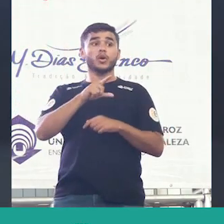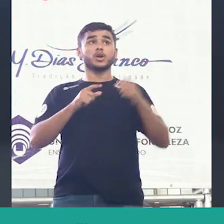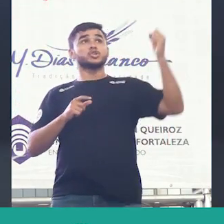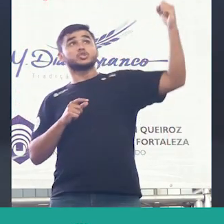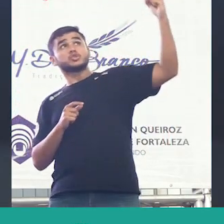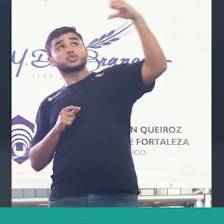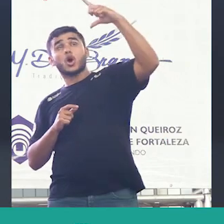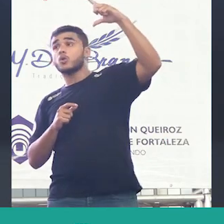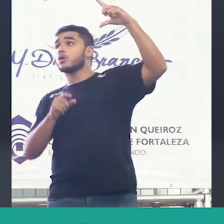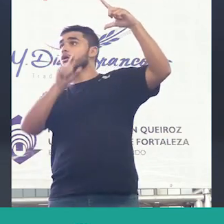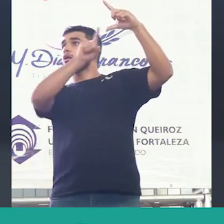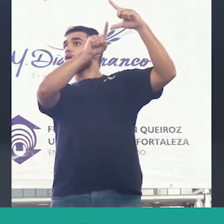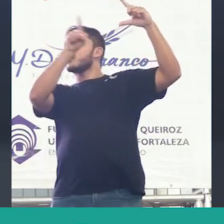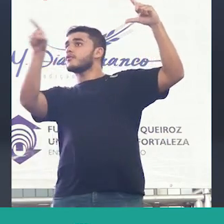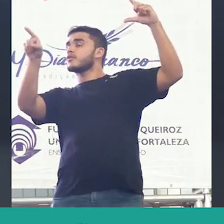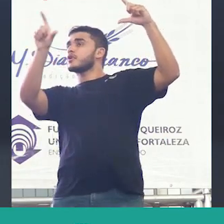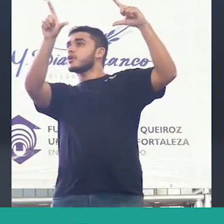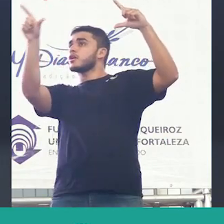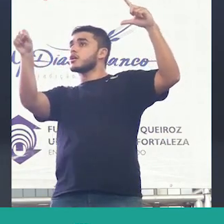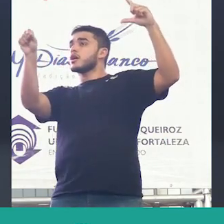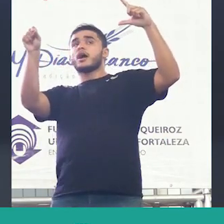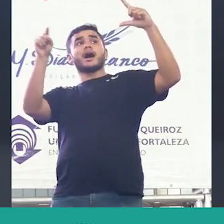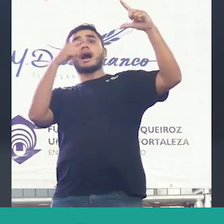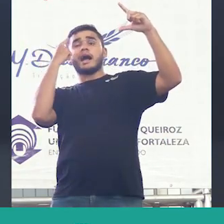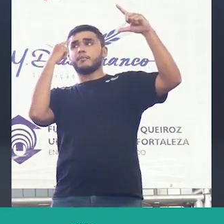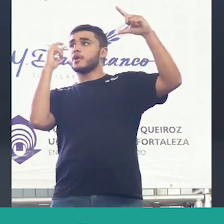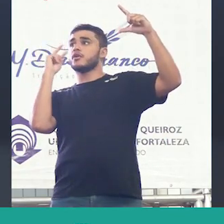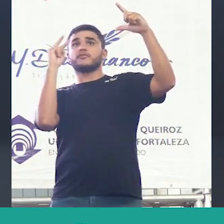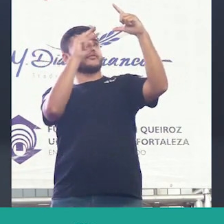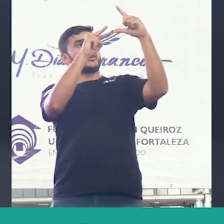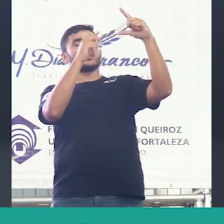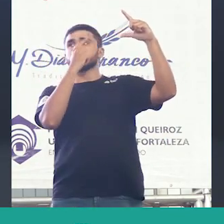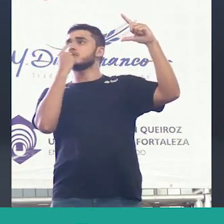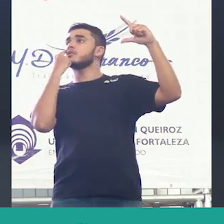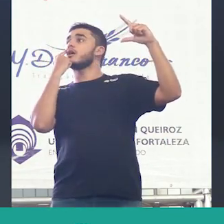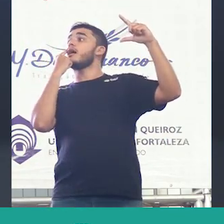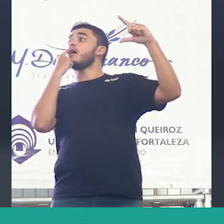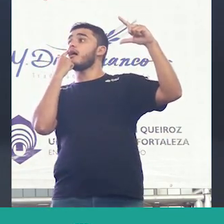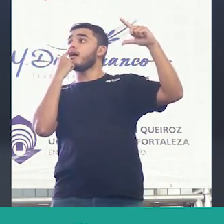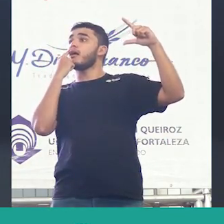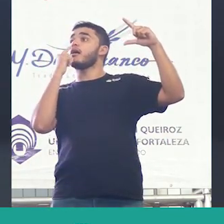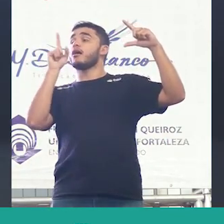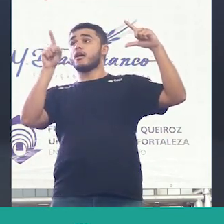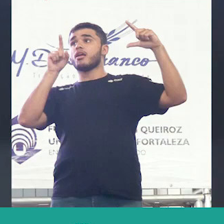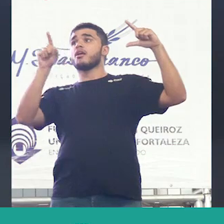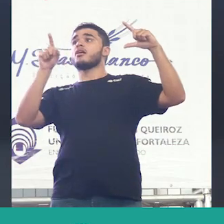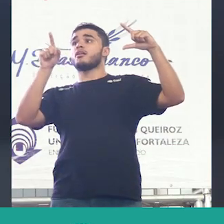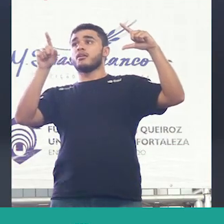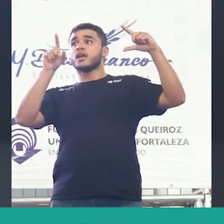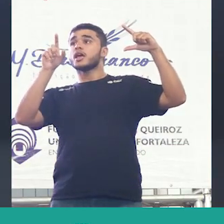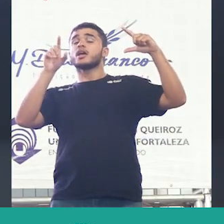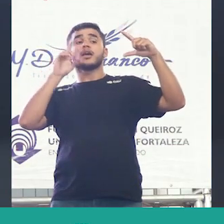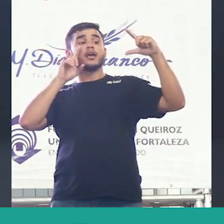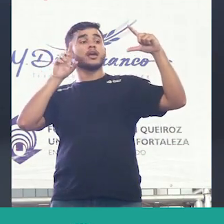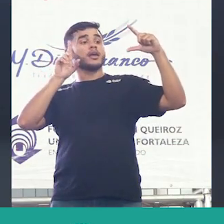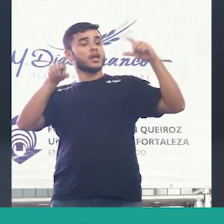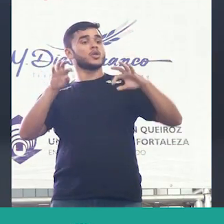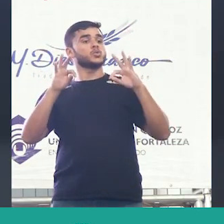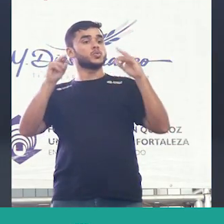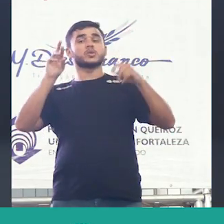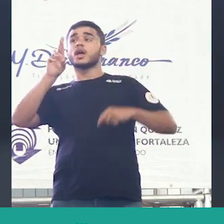do sol, a lua era um espelho, era uma superfície lisa e polida. Aí eu estaria vendo a imagem do sol. Vocês estão me entendendo ou